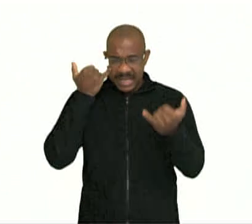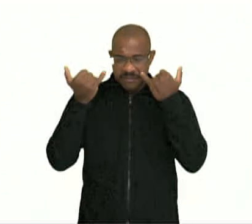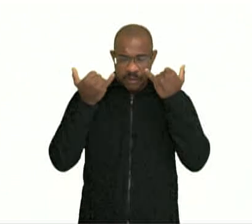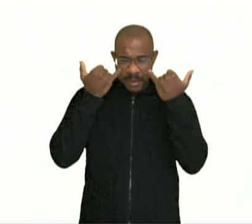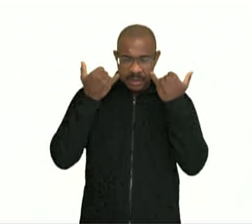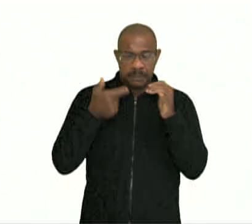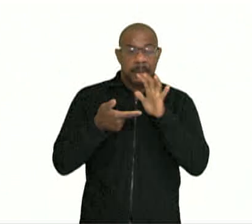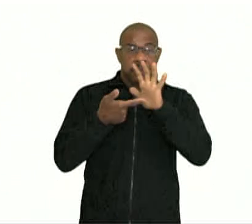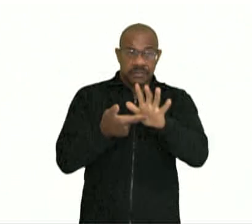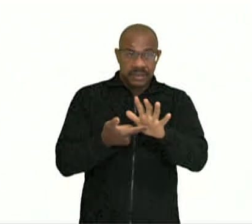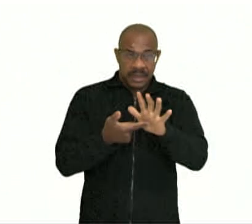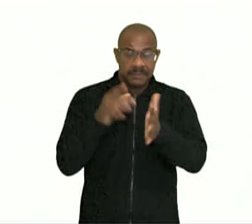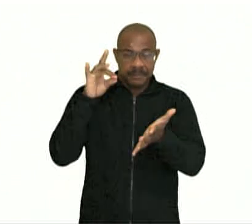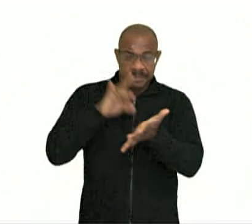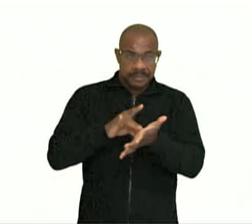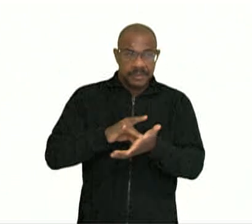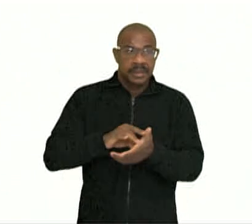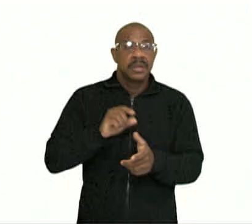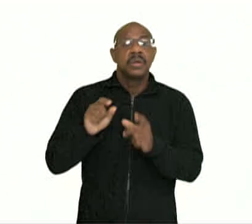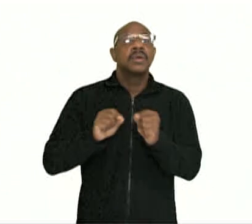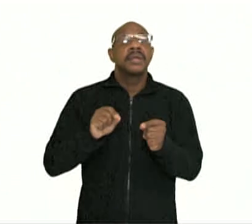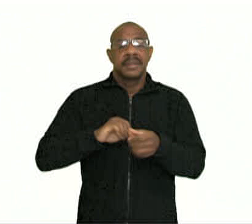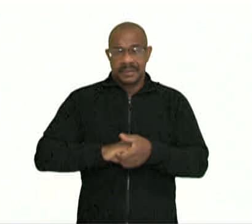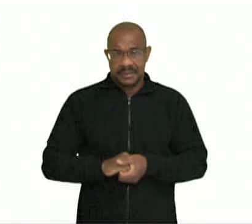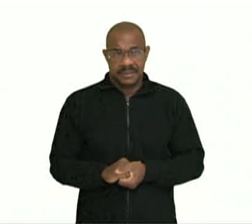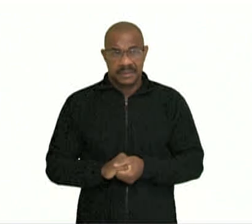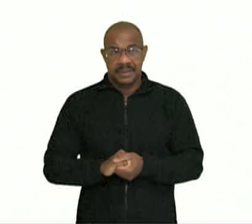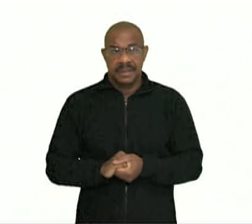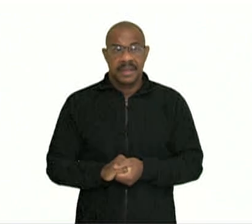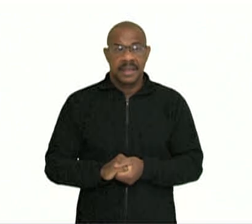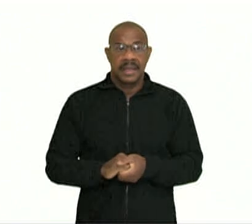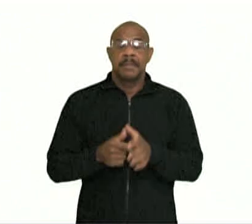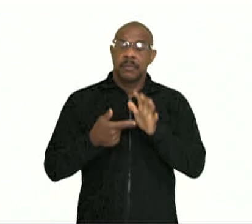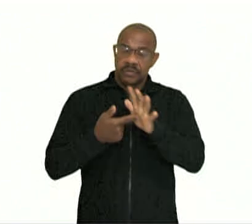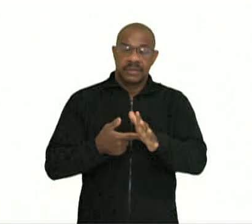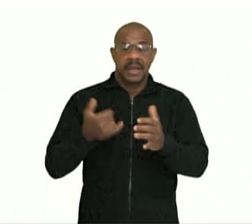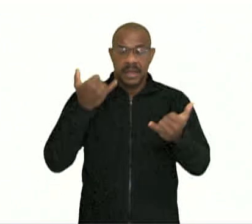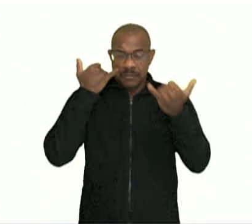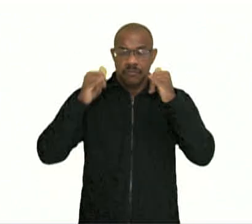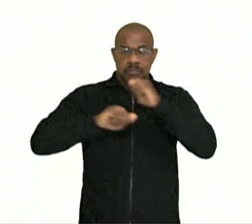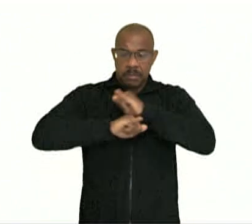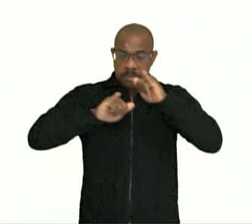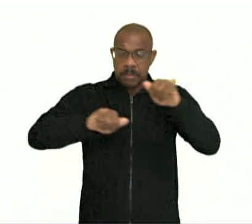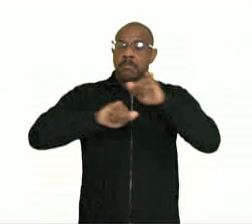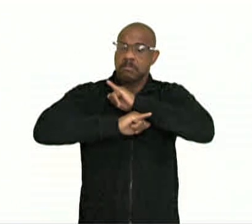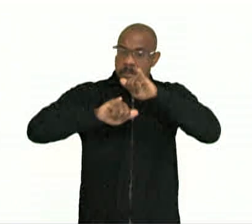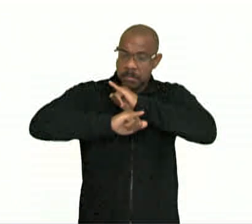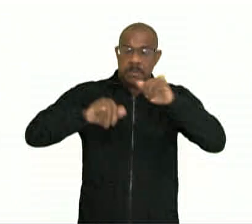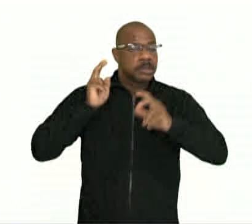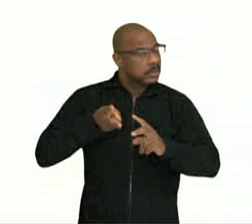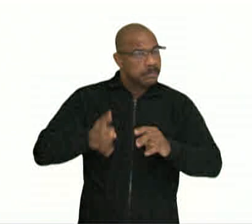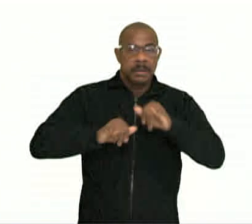é, incansavelmente, insistindo em informar a população.